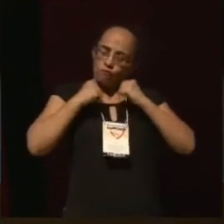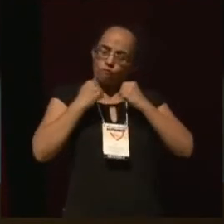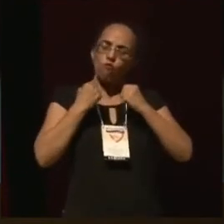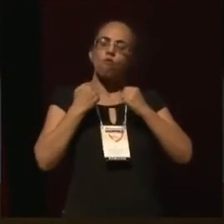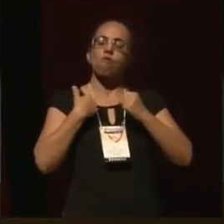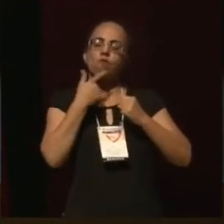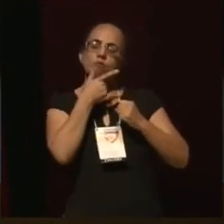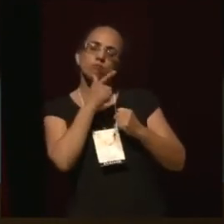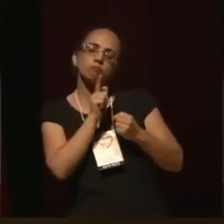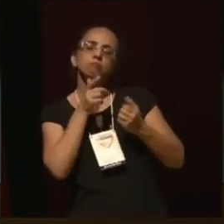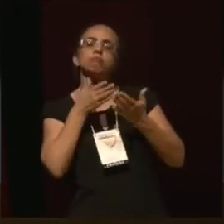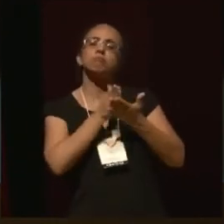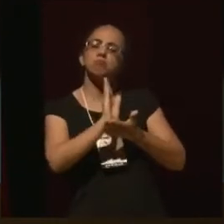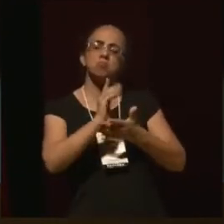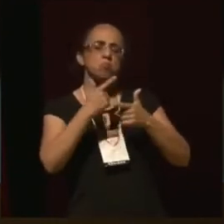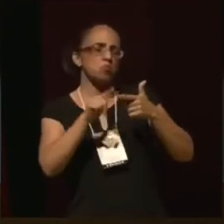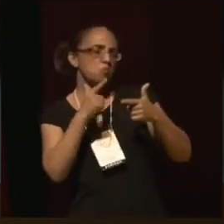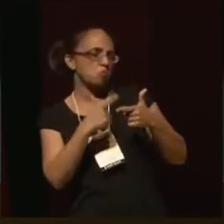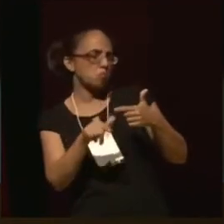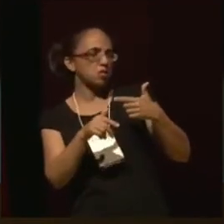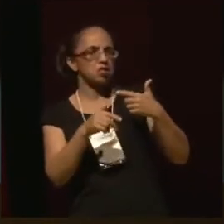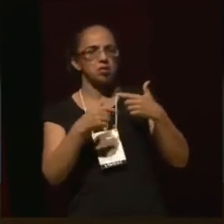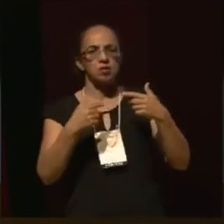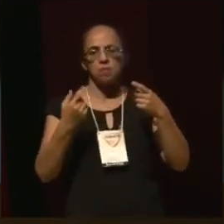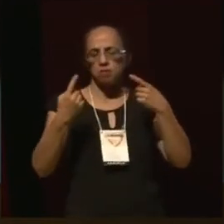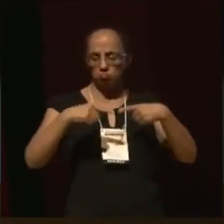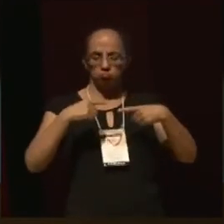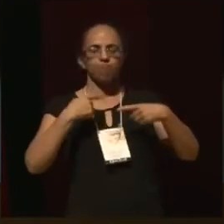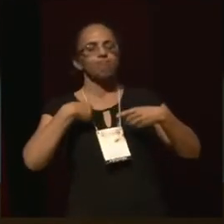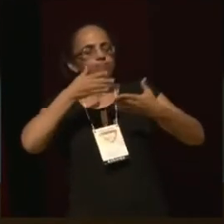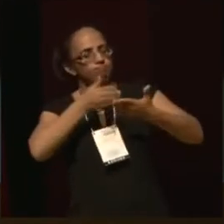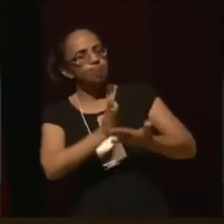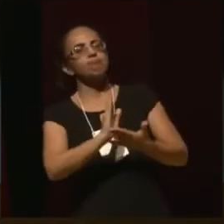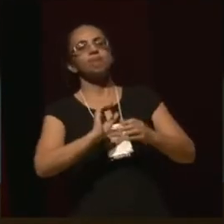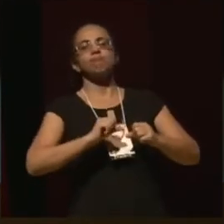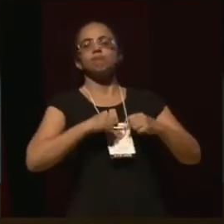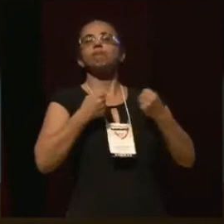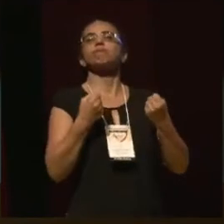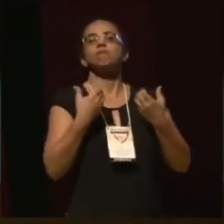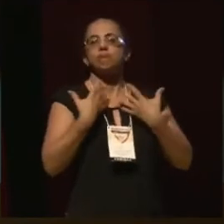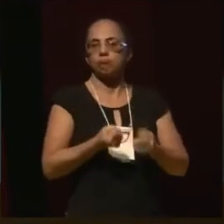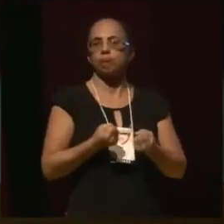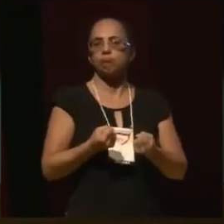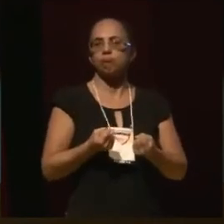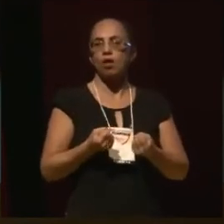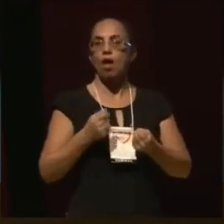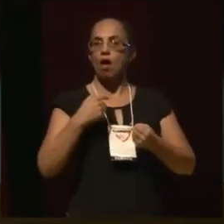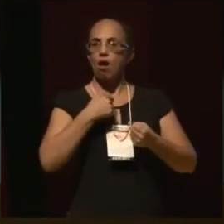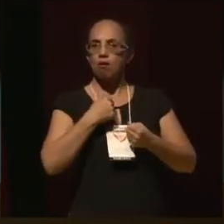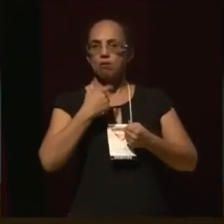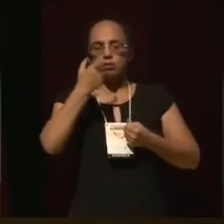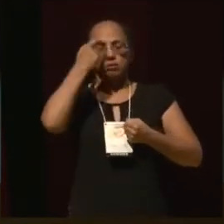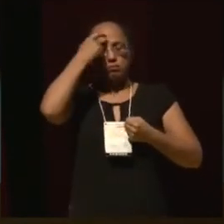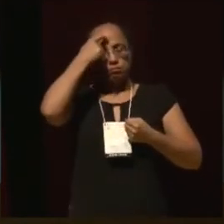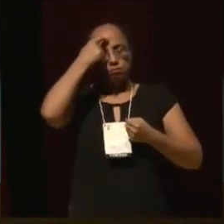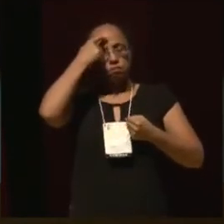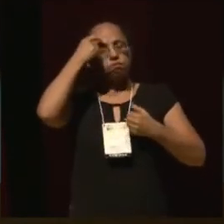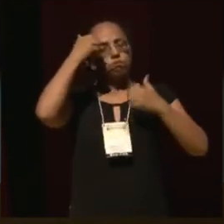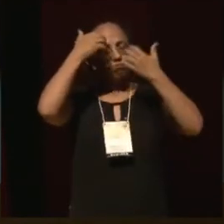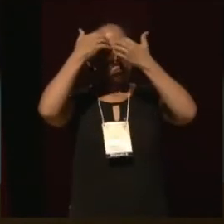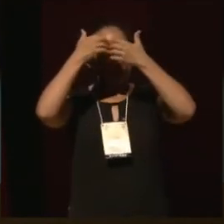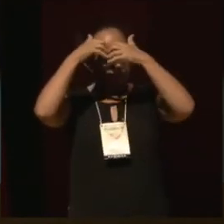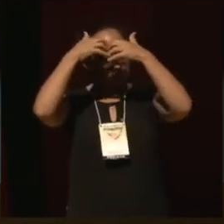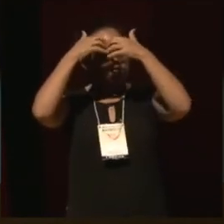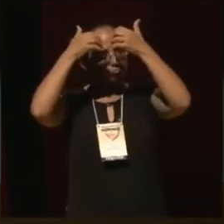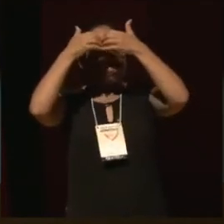atravessar as adversidades da vida. E é nessa adversidade que o meu amadurecimento vai se dar. É muito